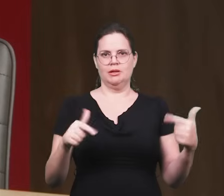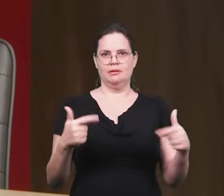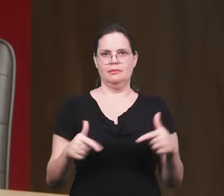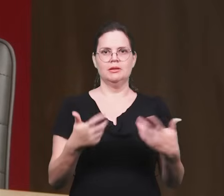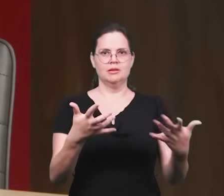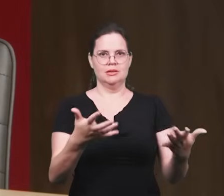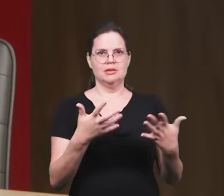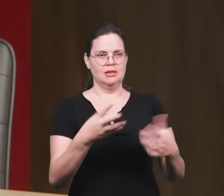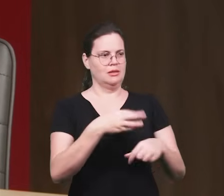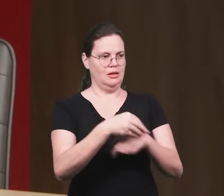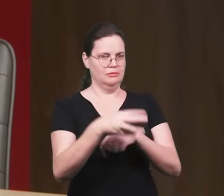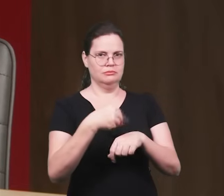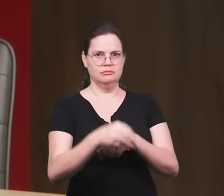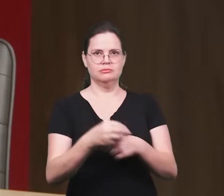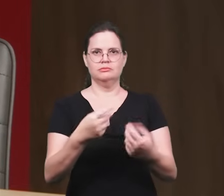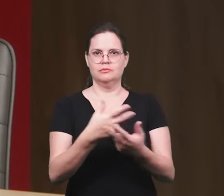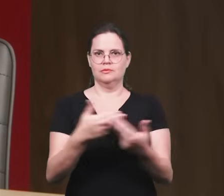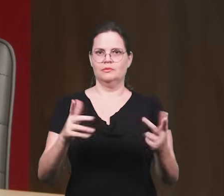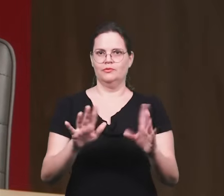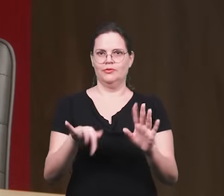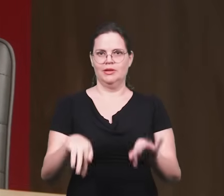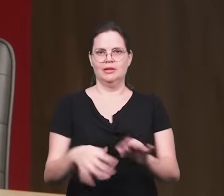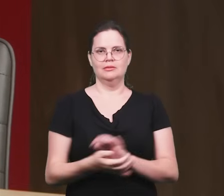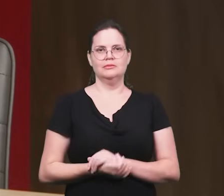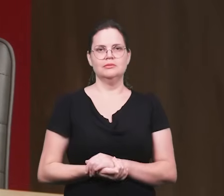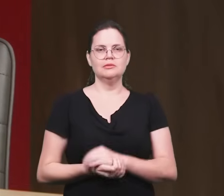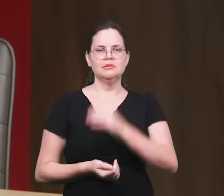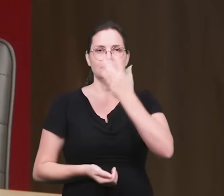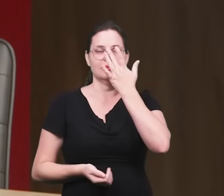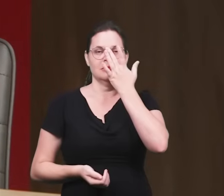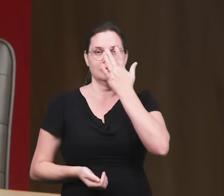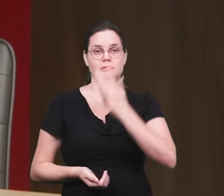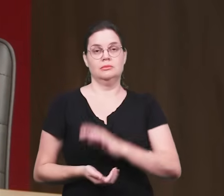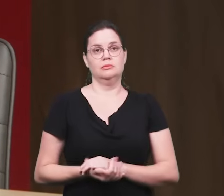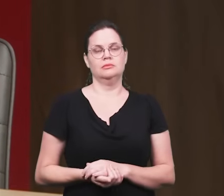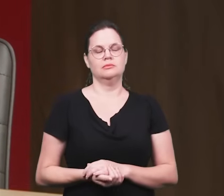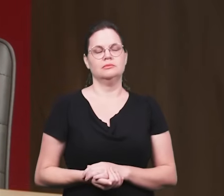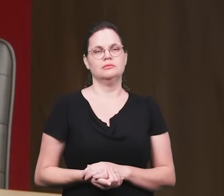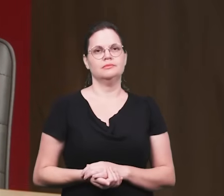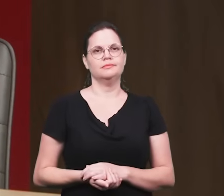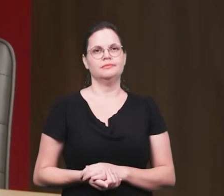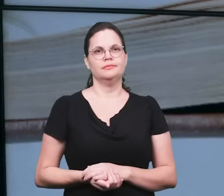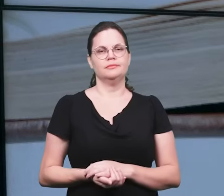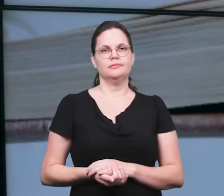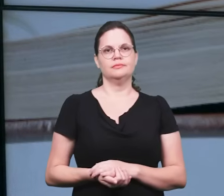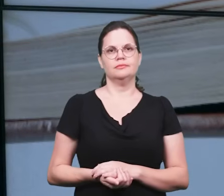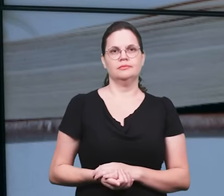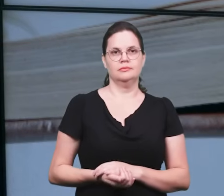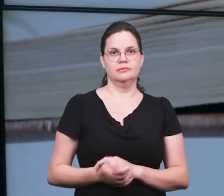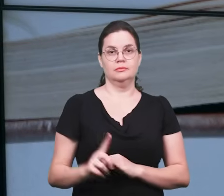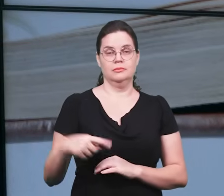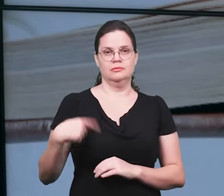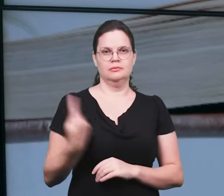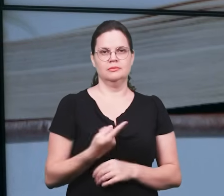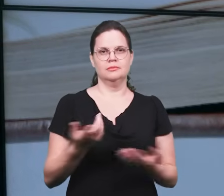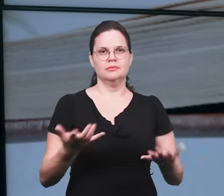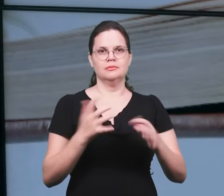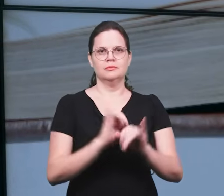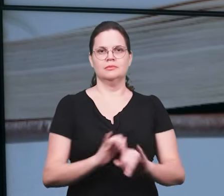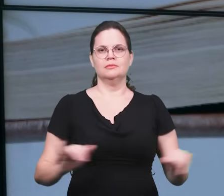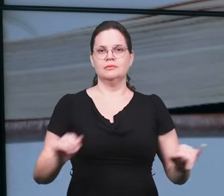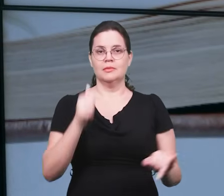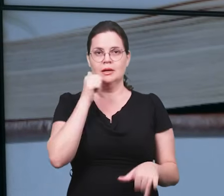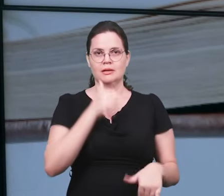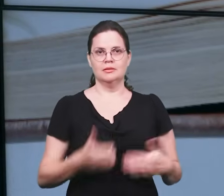alguma conclusão, algo para finalizar esse assunto? Bom, nós vamos dizer às nossas queridas que nos